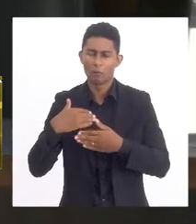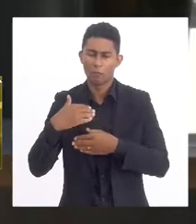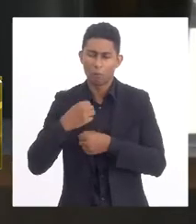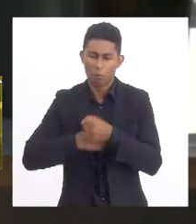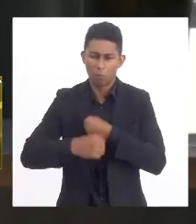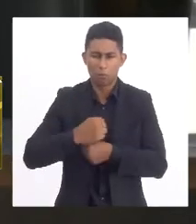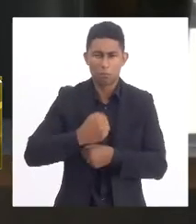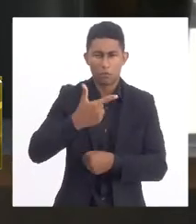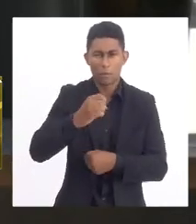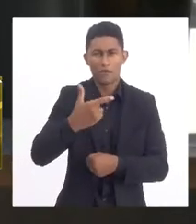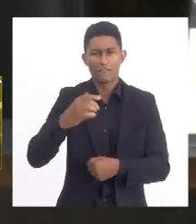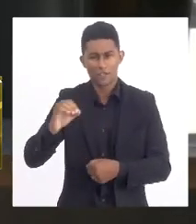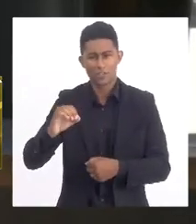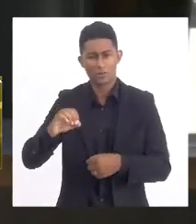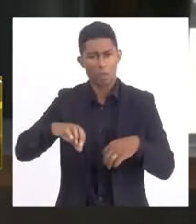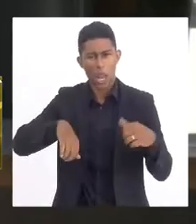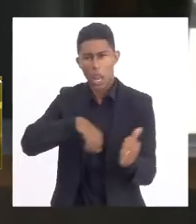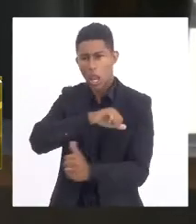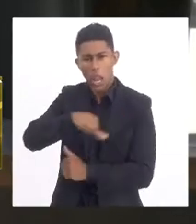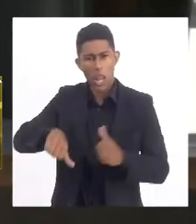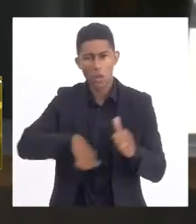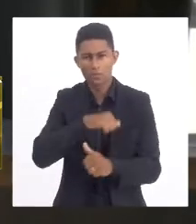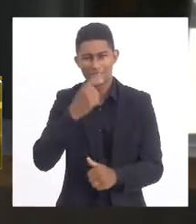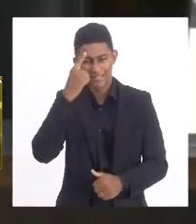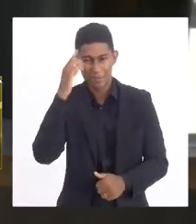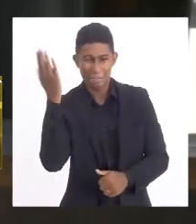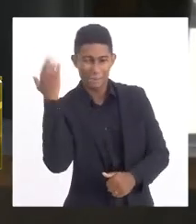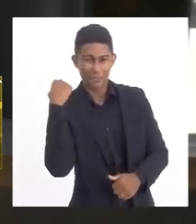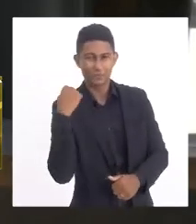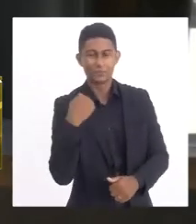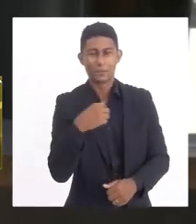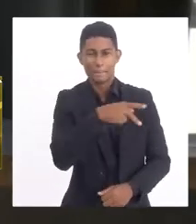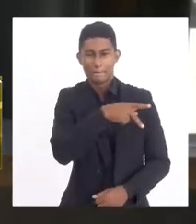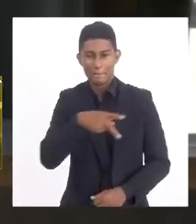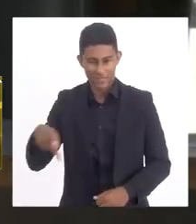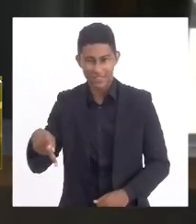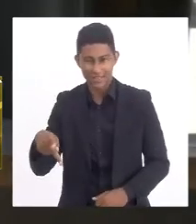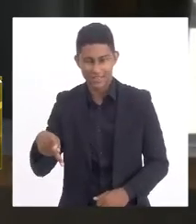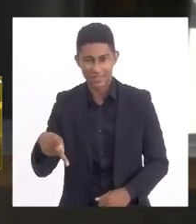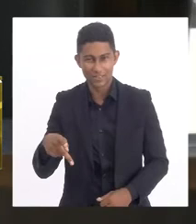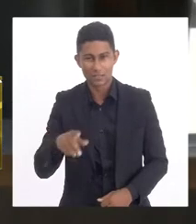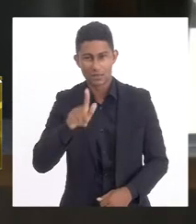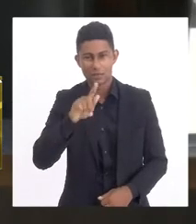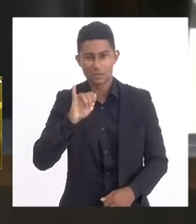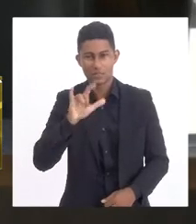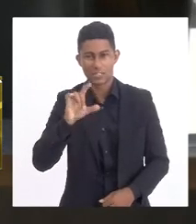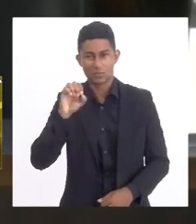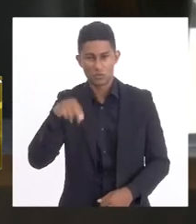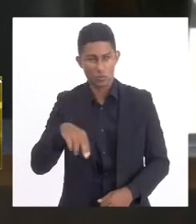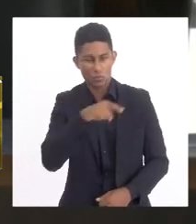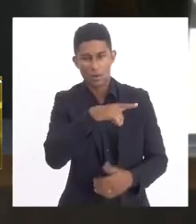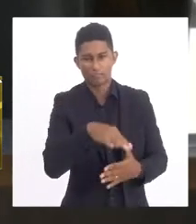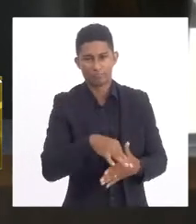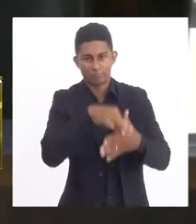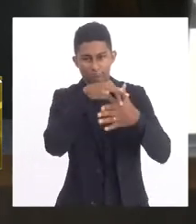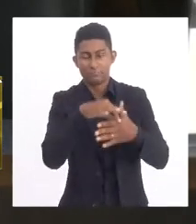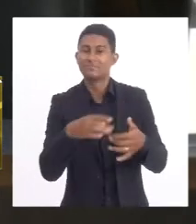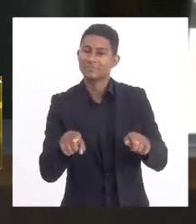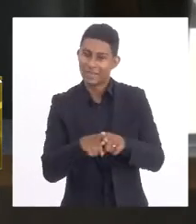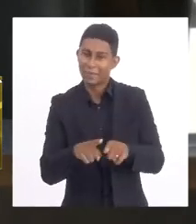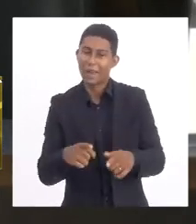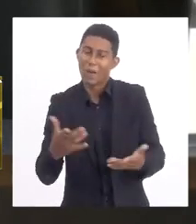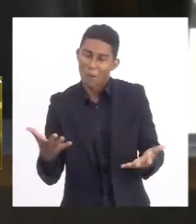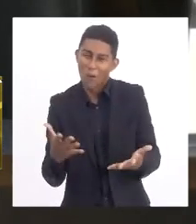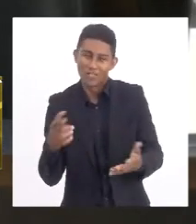processo liderado pelo então presidente da embratur o atual ministro Gilson Machado Neto também homenageado com a medalha Tiradentes